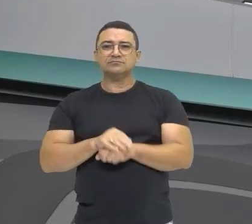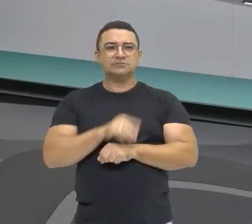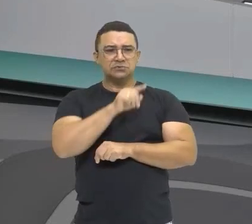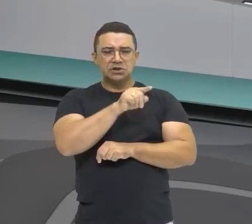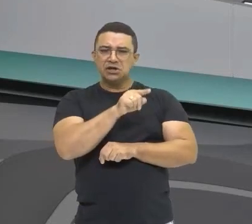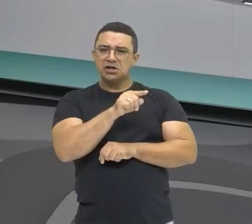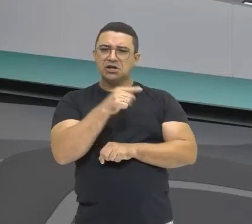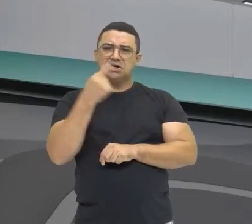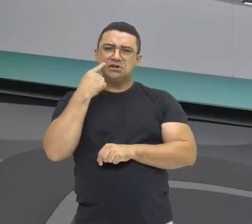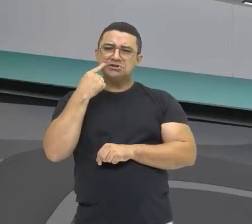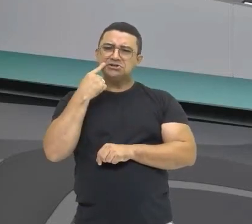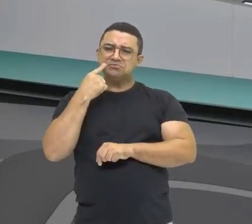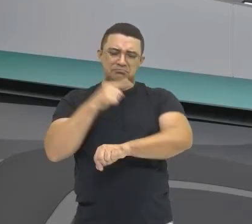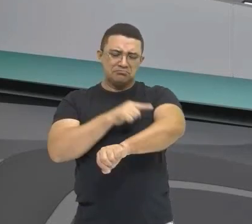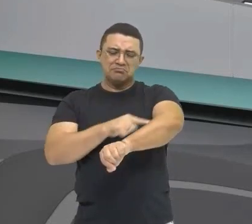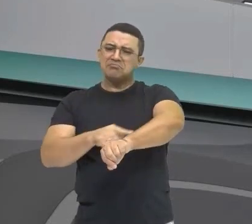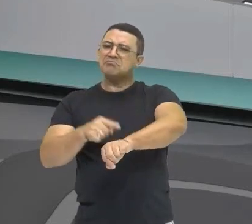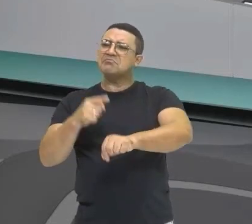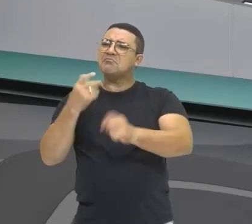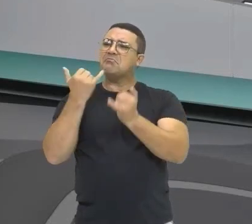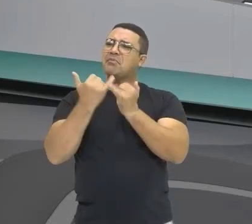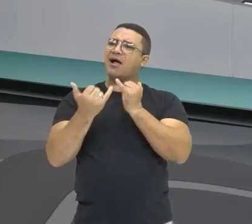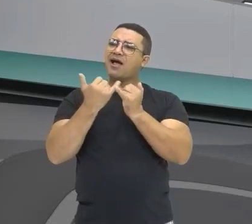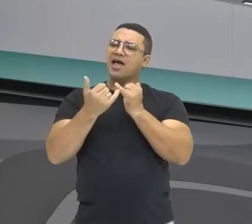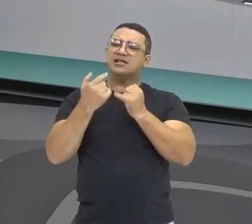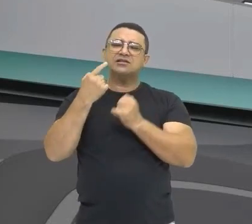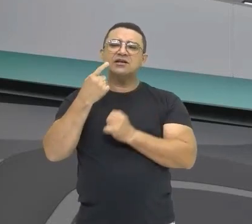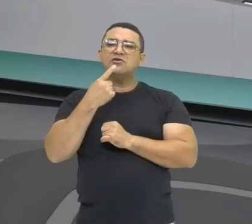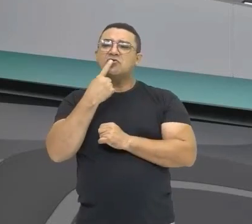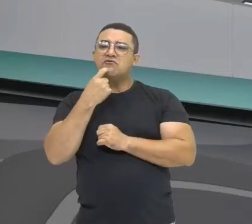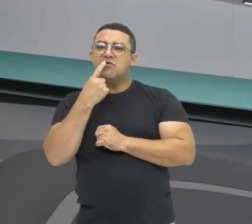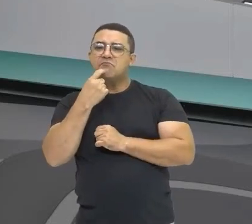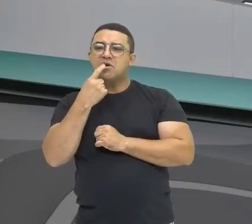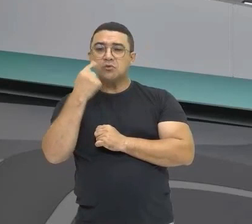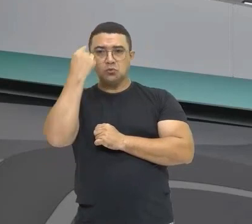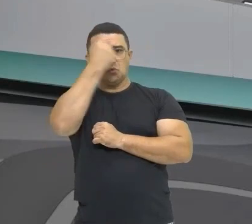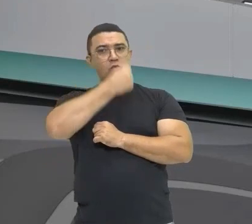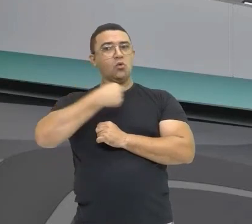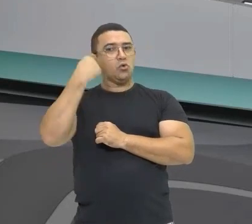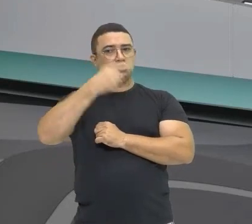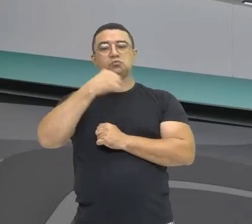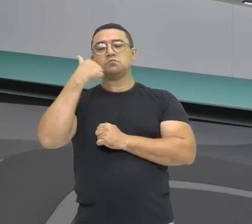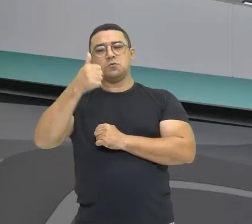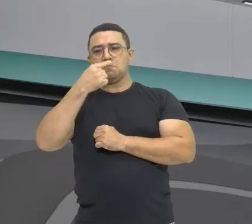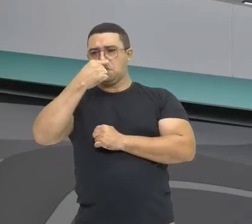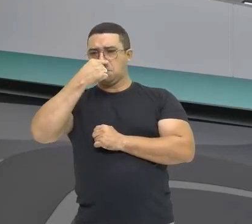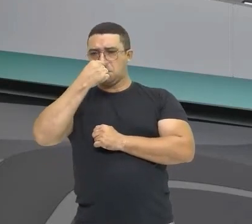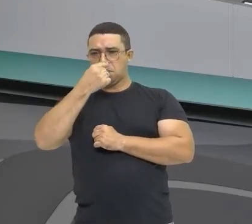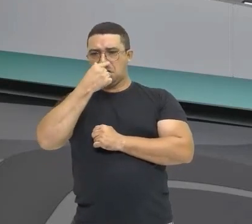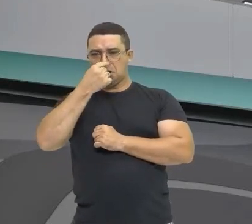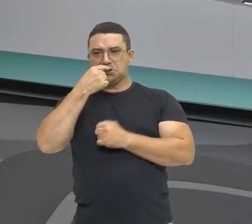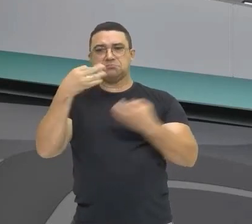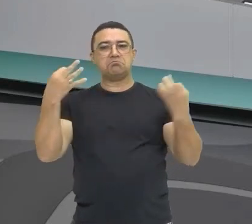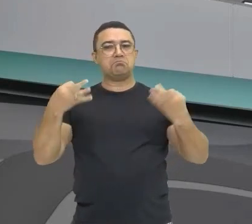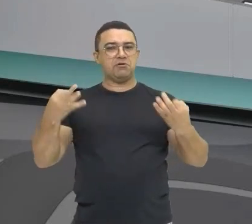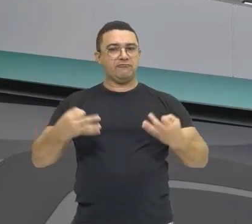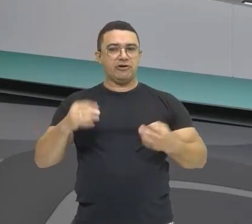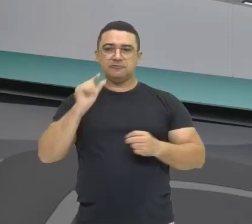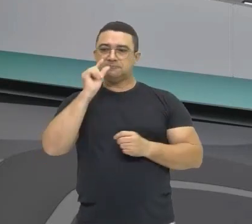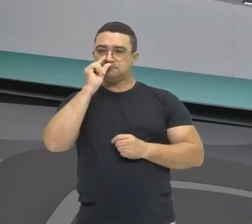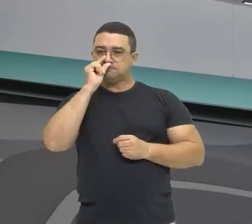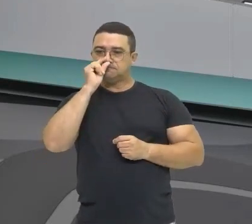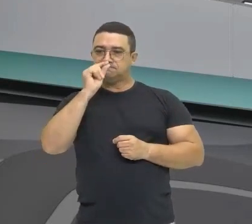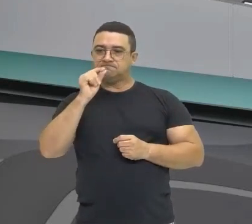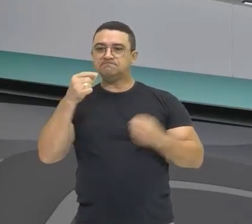de avermelhados, de bons rostos e bons narizes, bem feitos, ó,